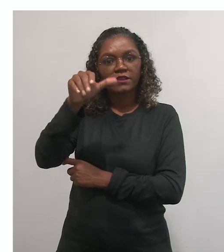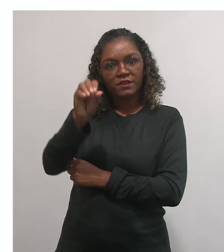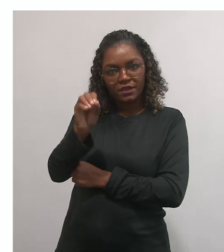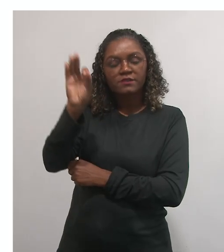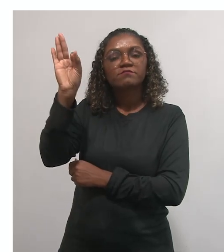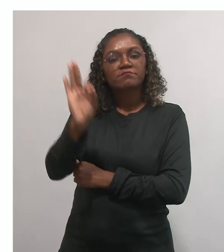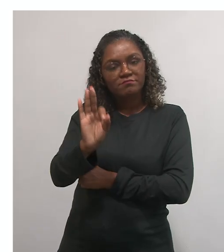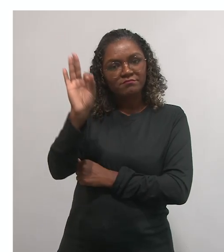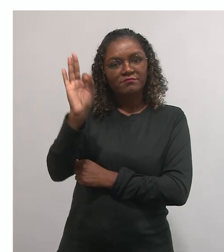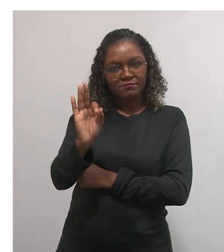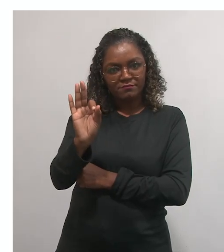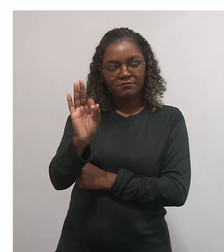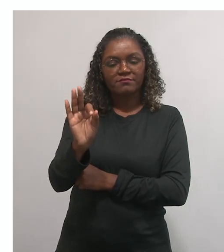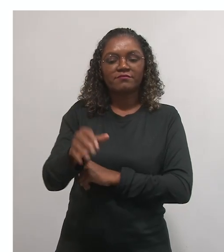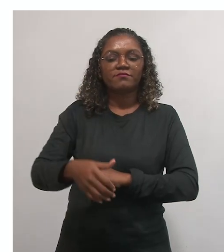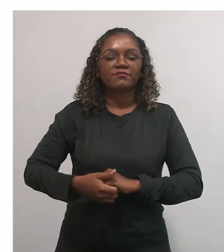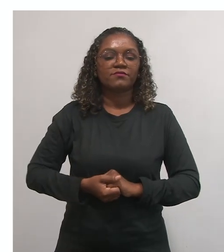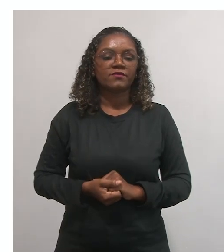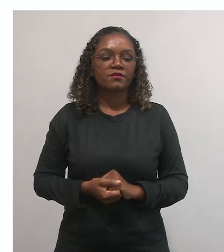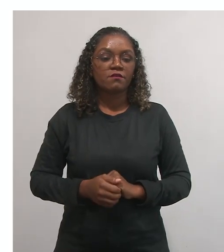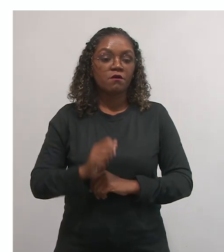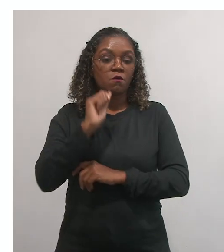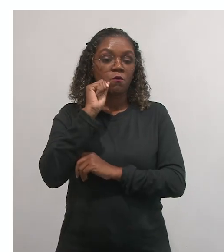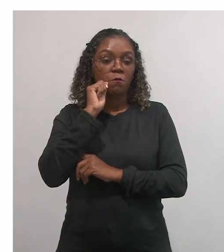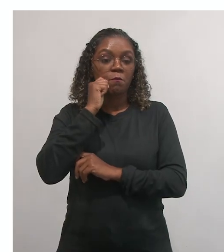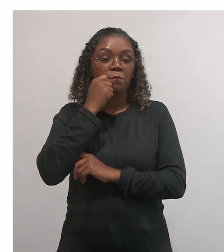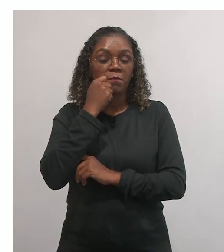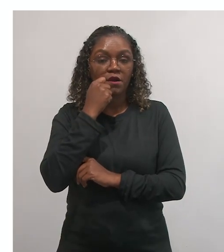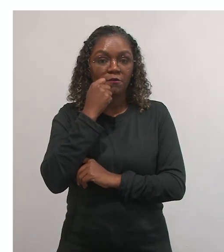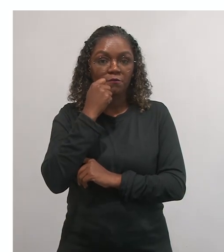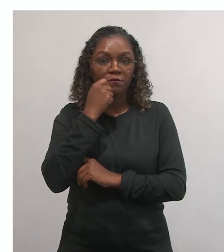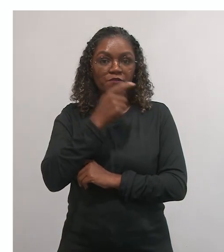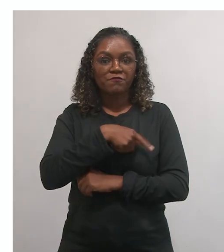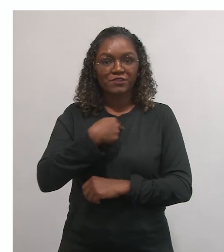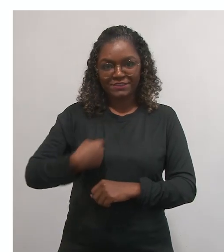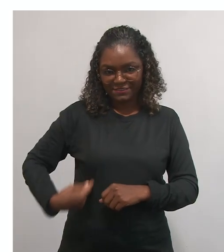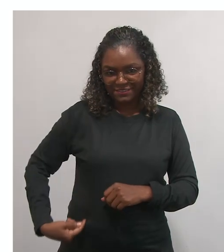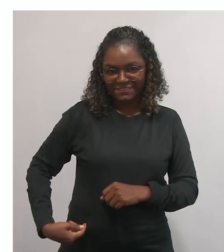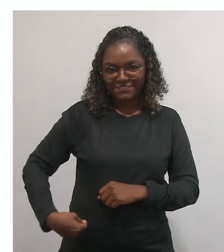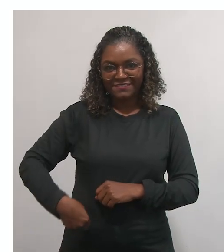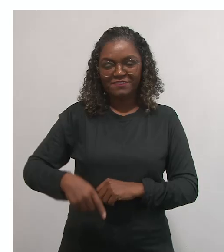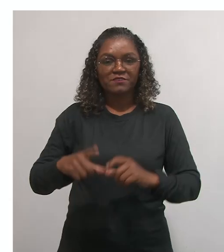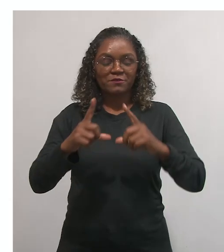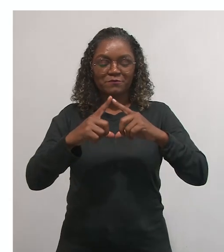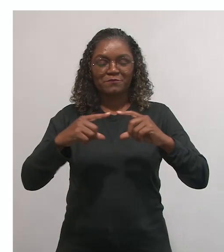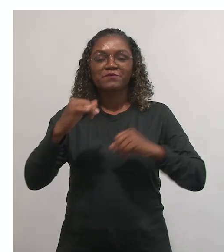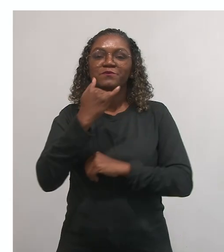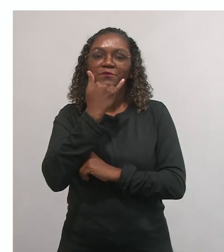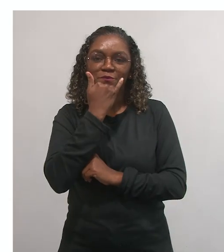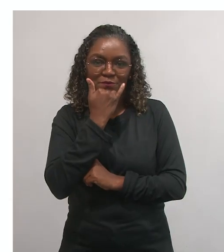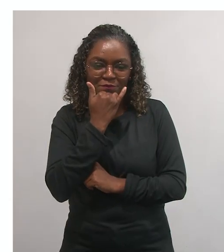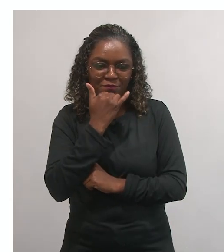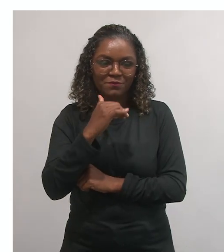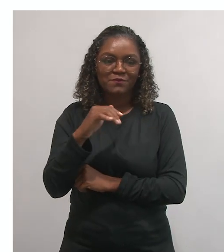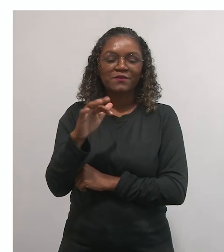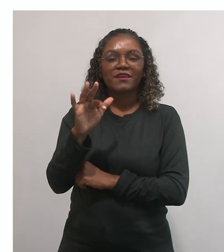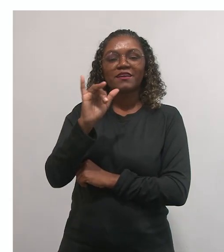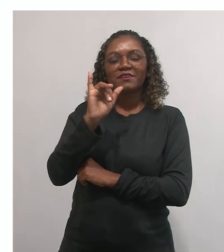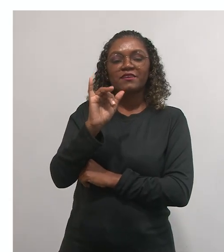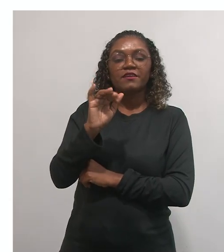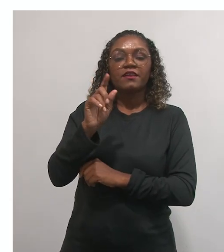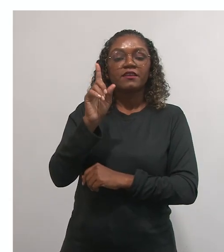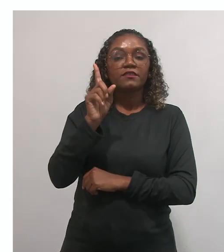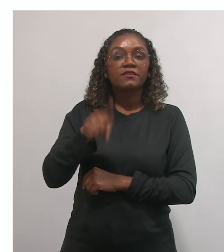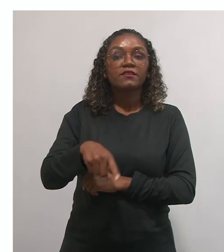deu 1,10 e o pão francês é o pão que tem maior participação